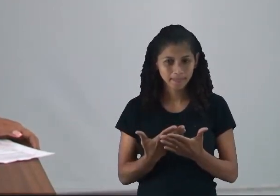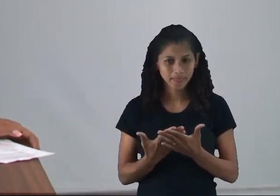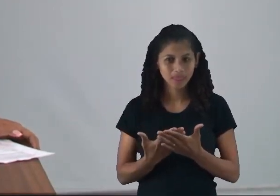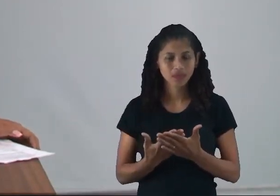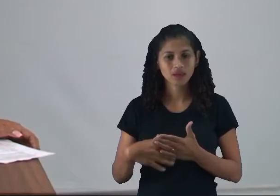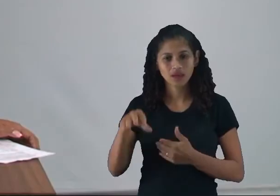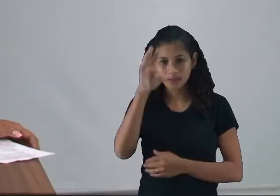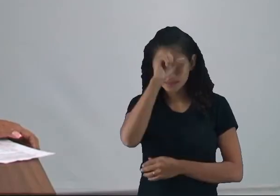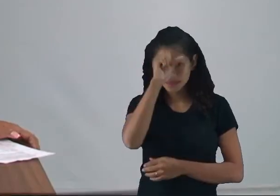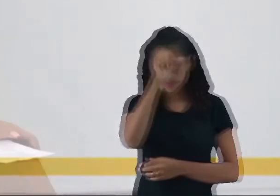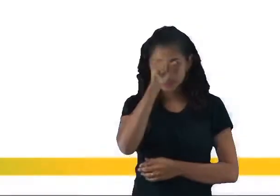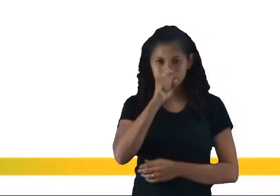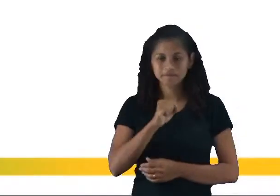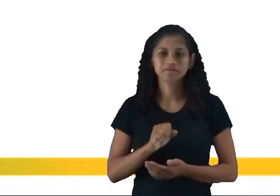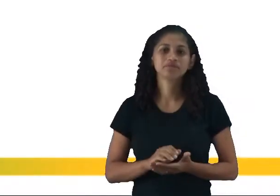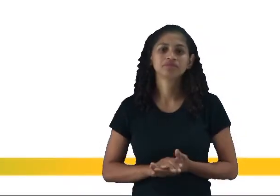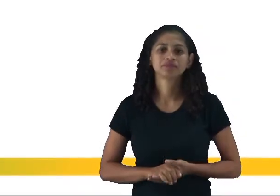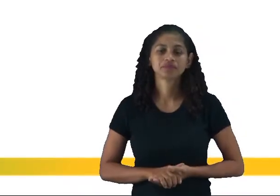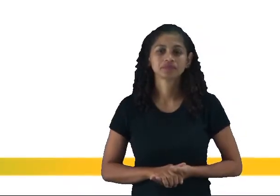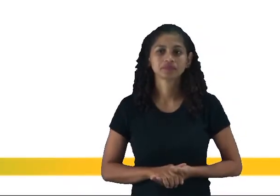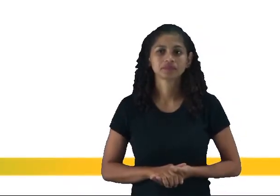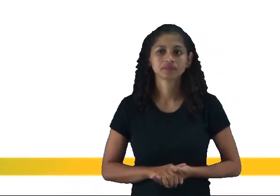telinha.